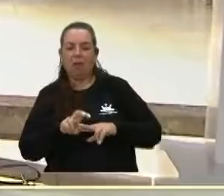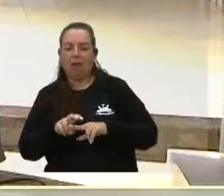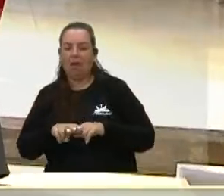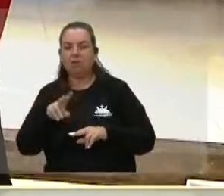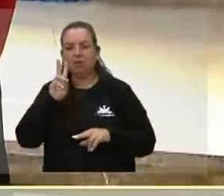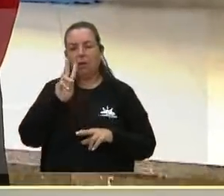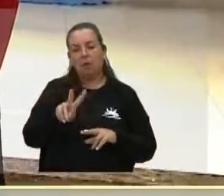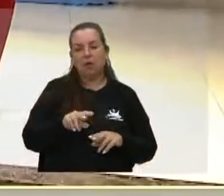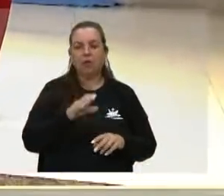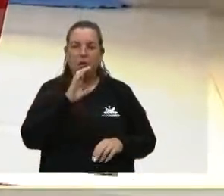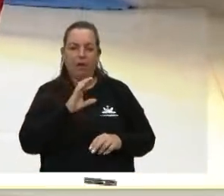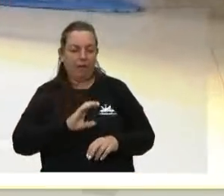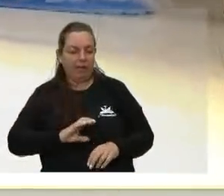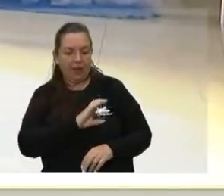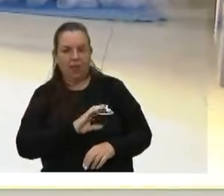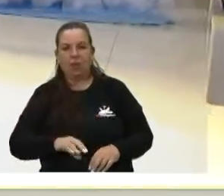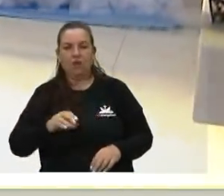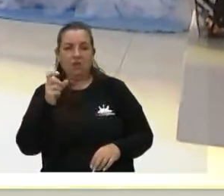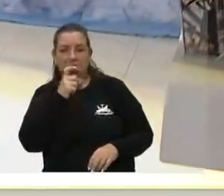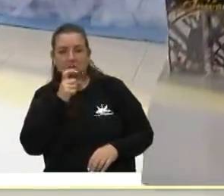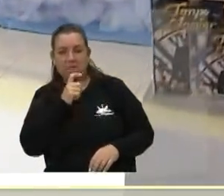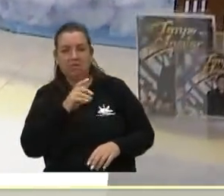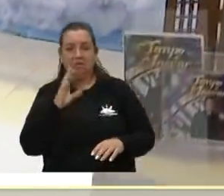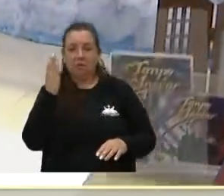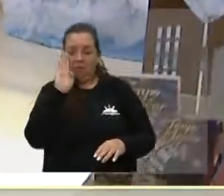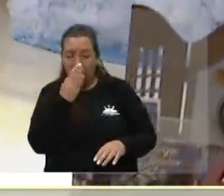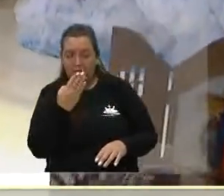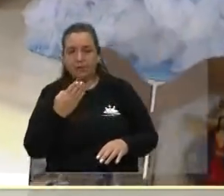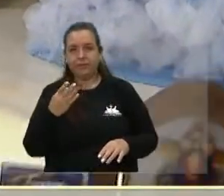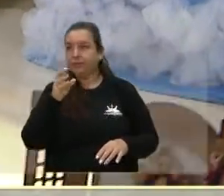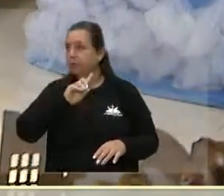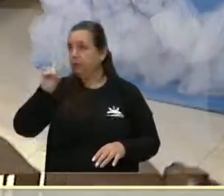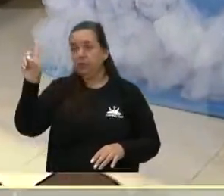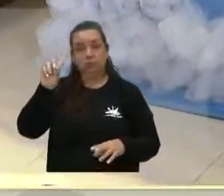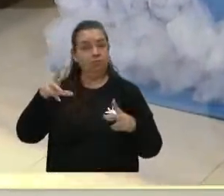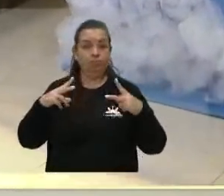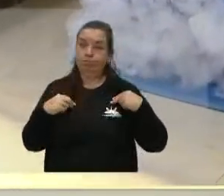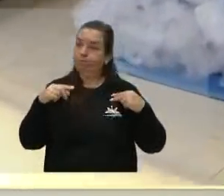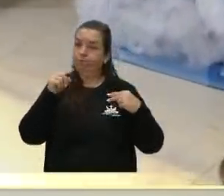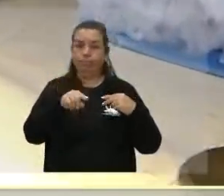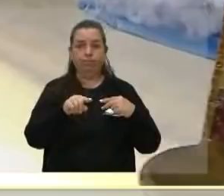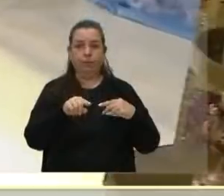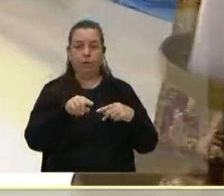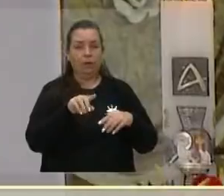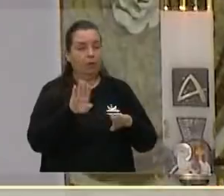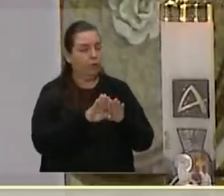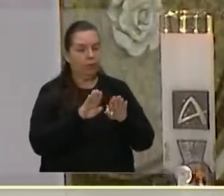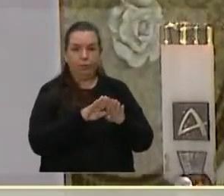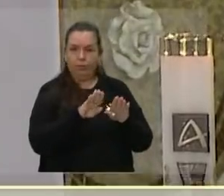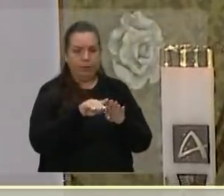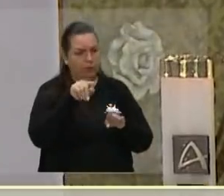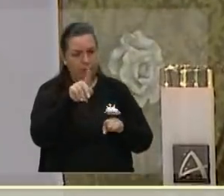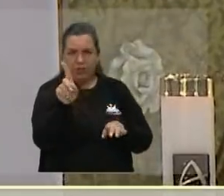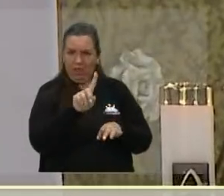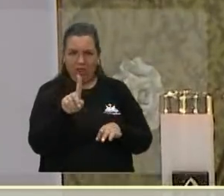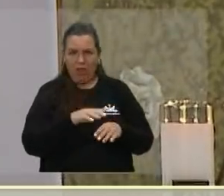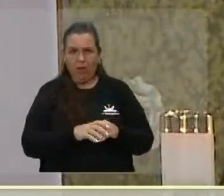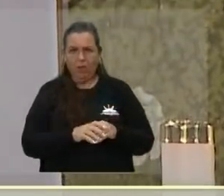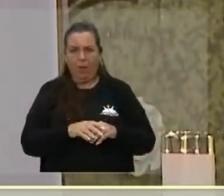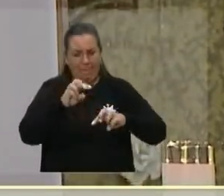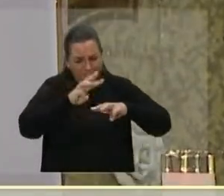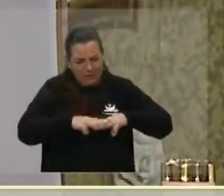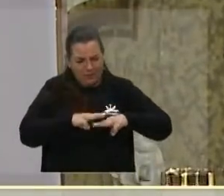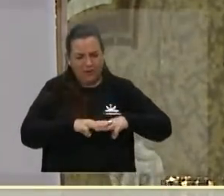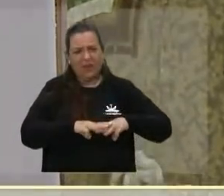católico de mentirinha não meu filho não deus não merece isso nem você o prisioneiro